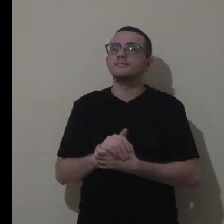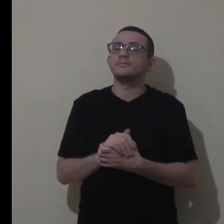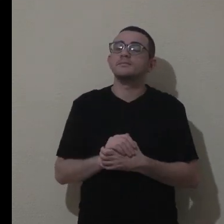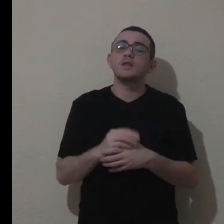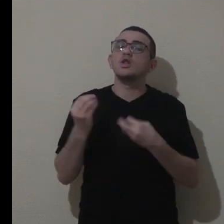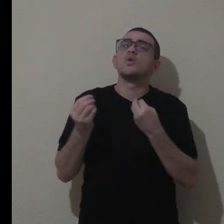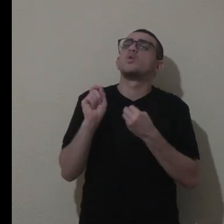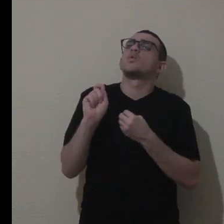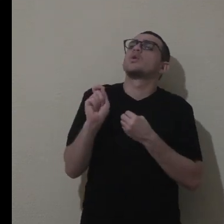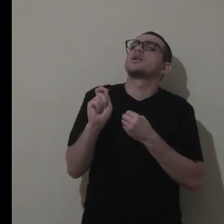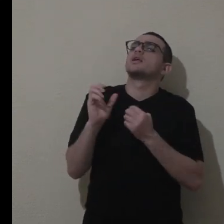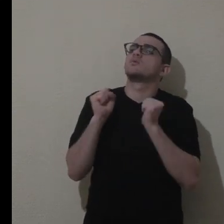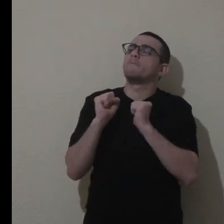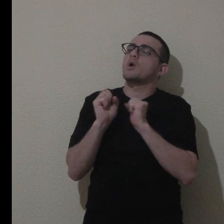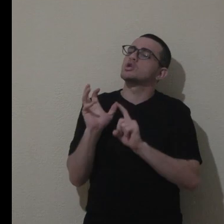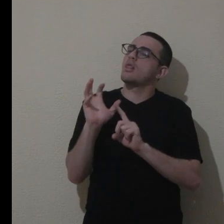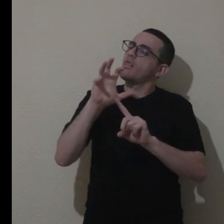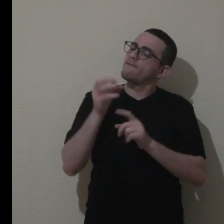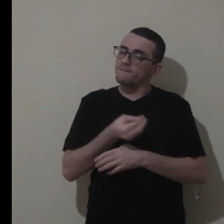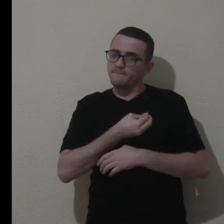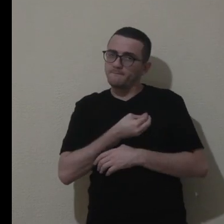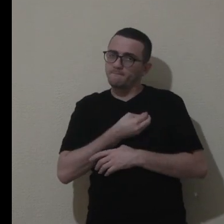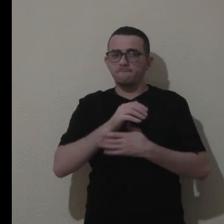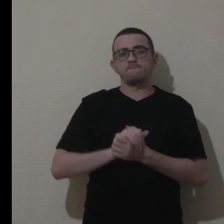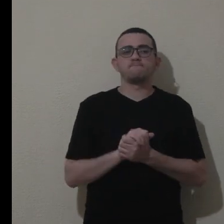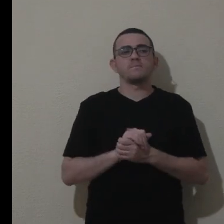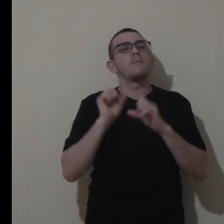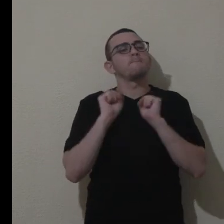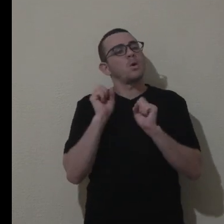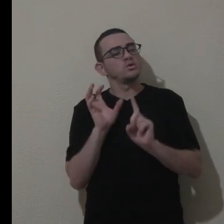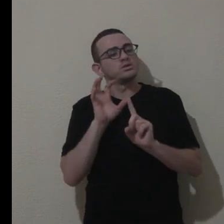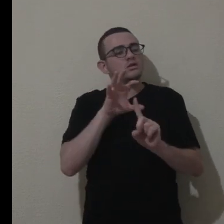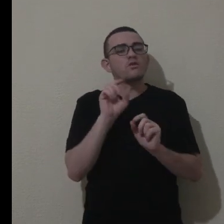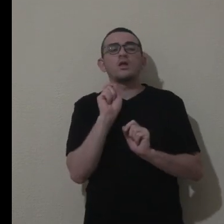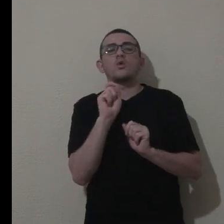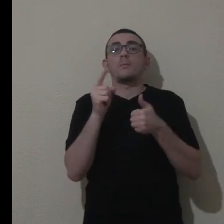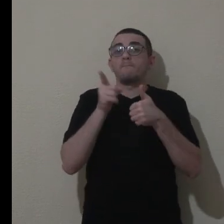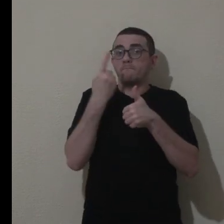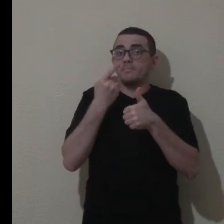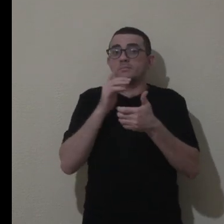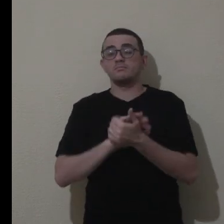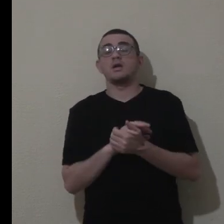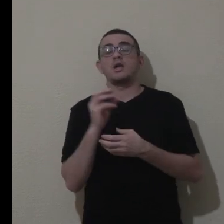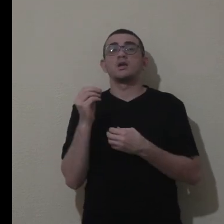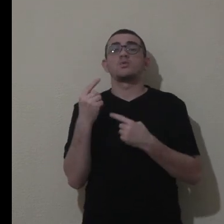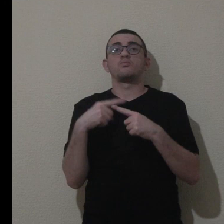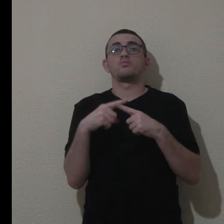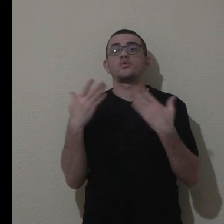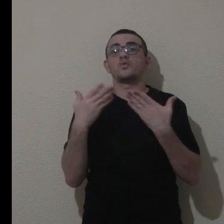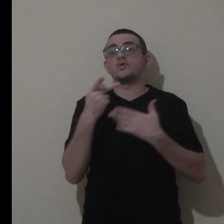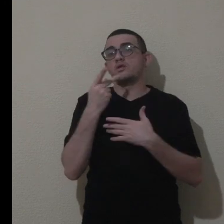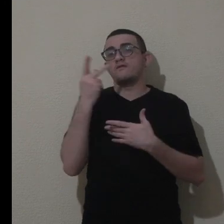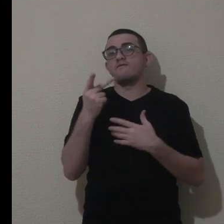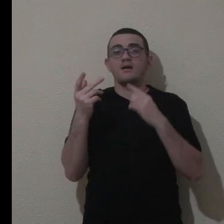físico-emocional, né? O que isso pode impactar? Pode impactar, número 1, né? Hoje a gente